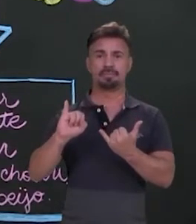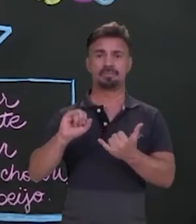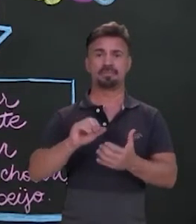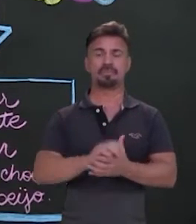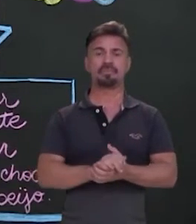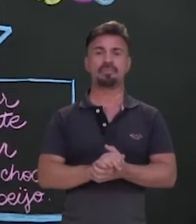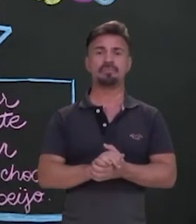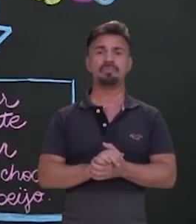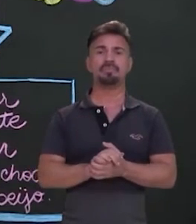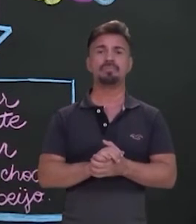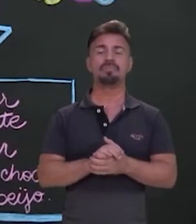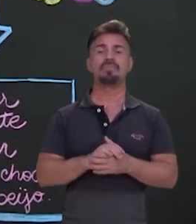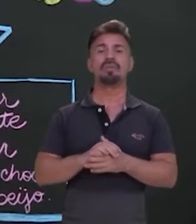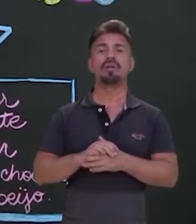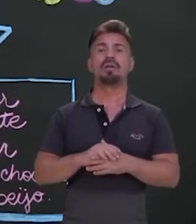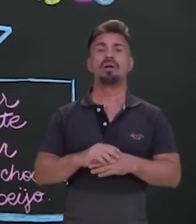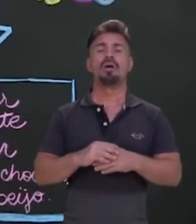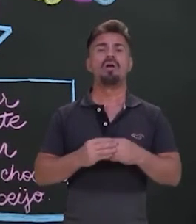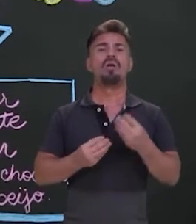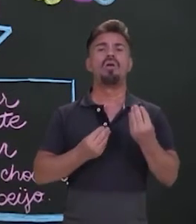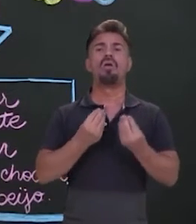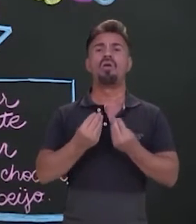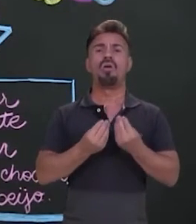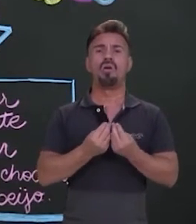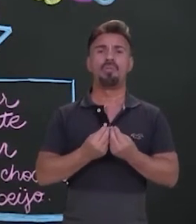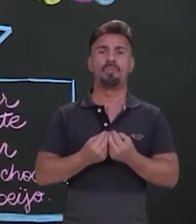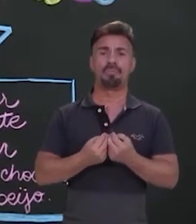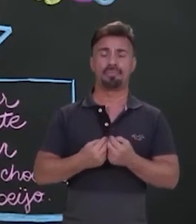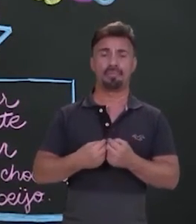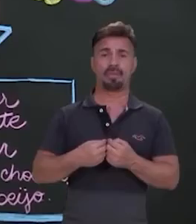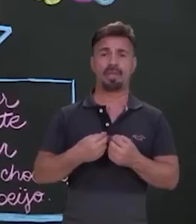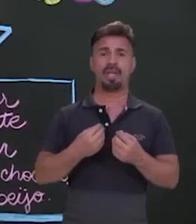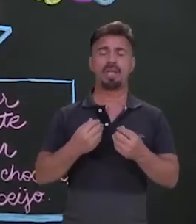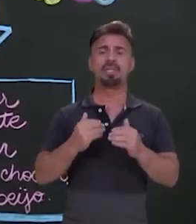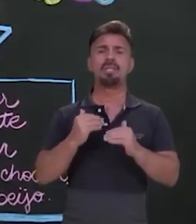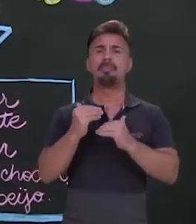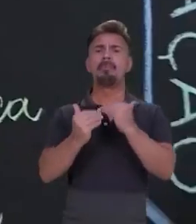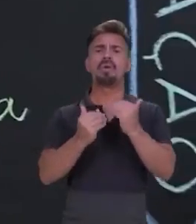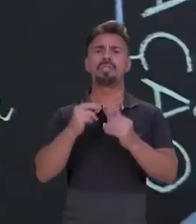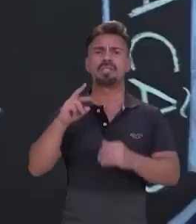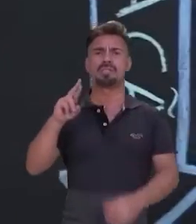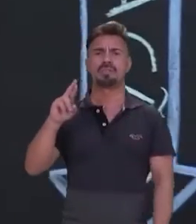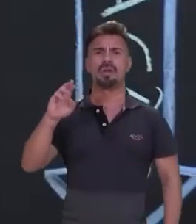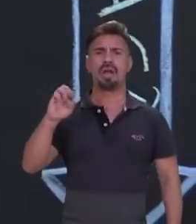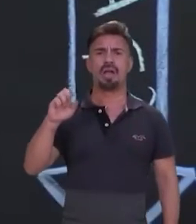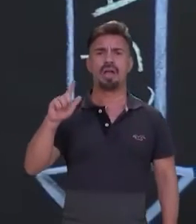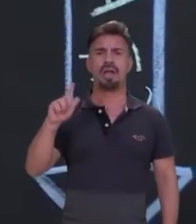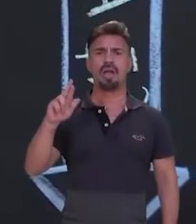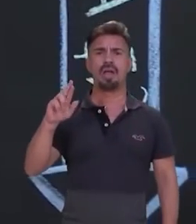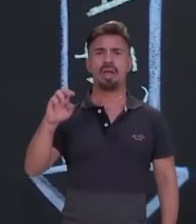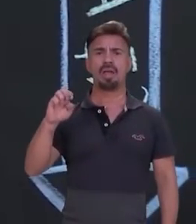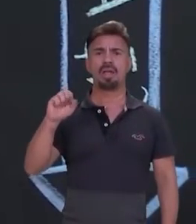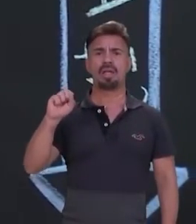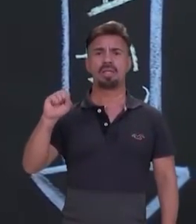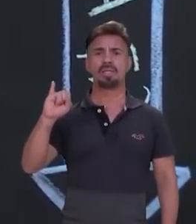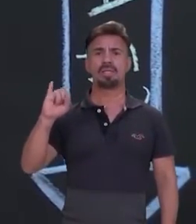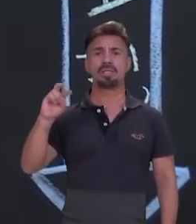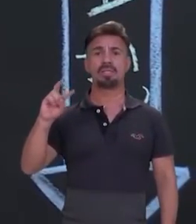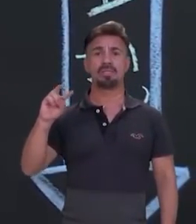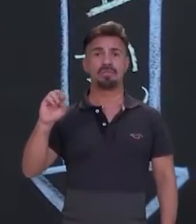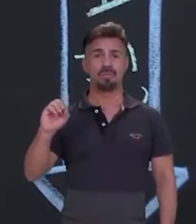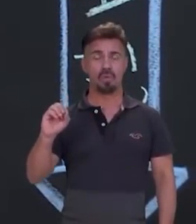a derivação regressiva. Que nome é esse? O que é isso? O que acontece nesse processo? Acontece de fato uma regressão, ou